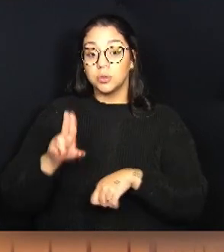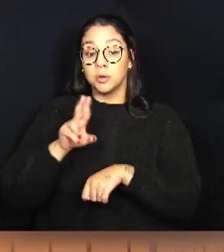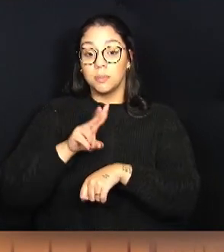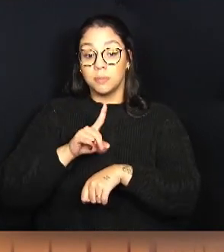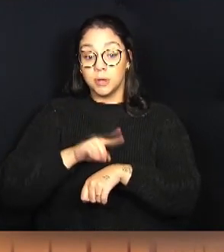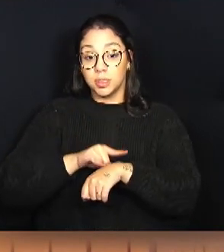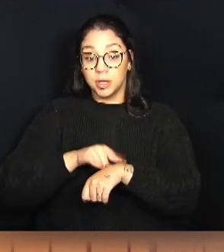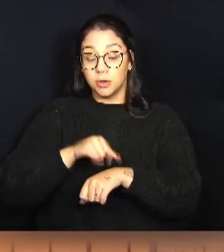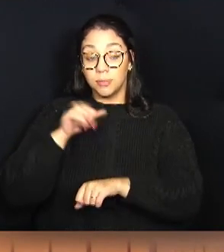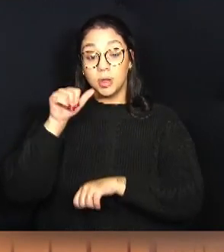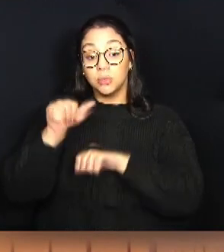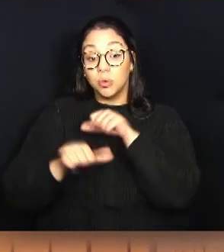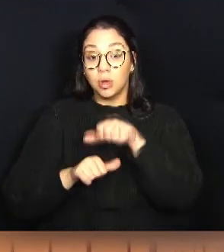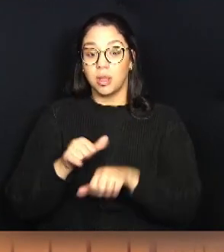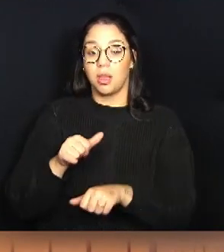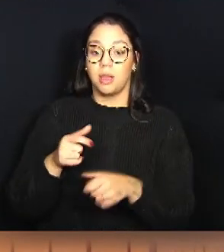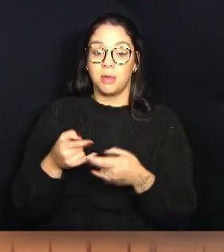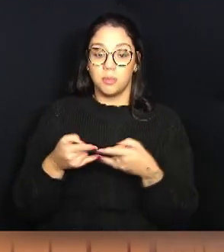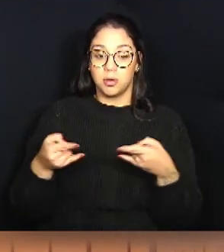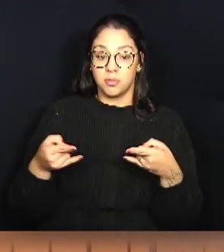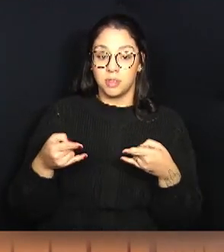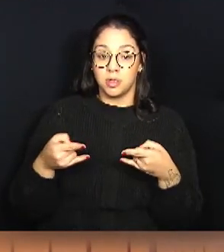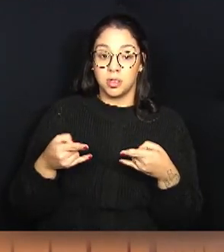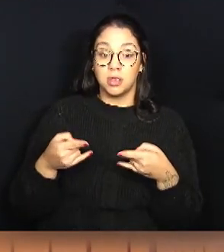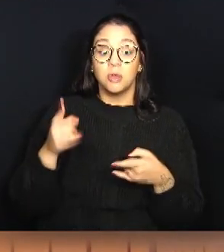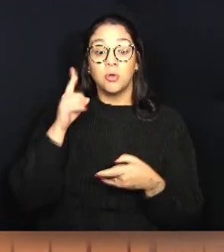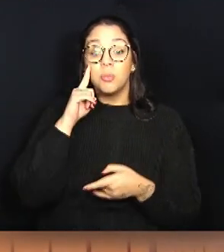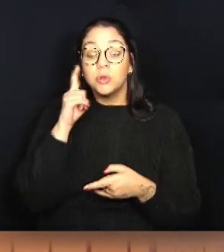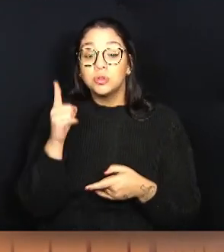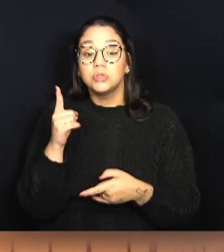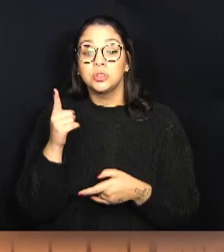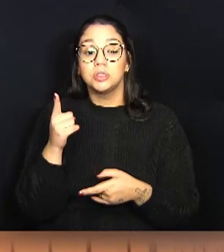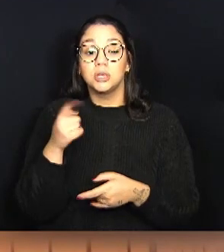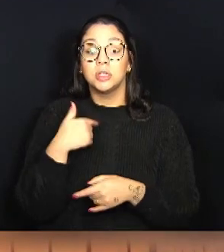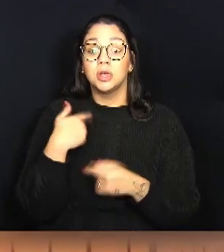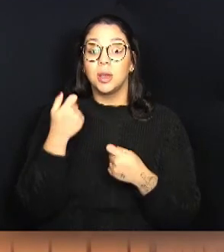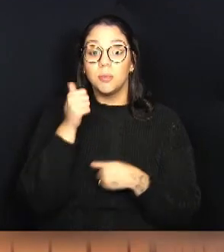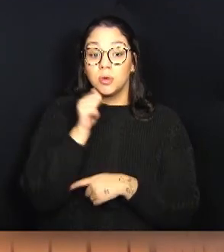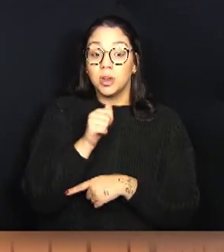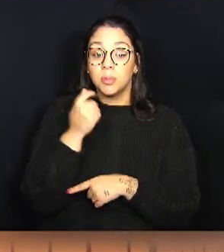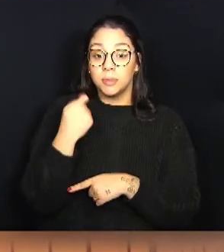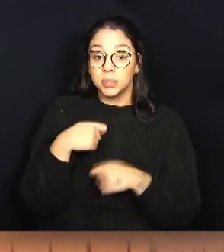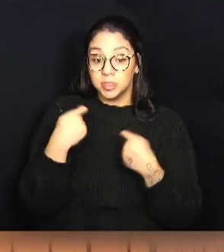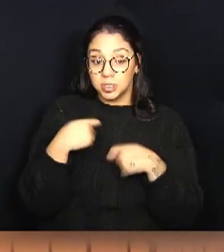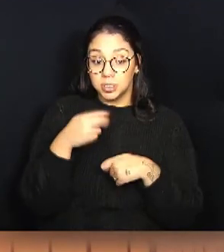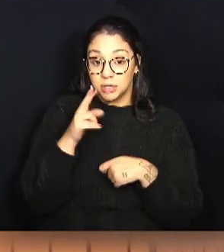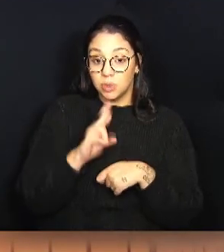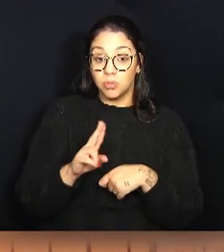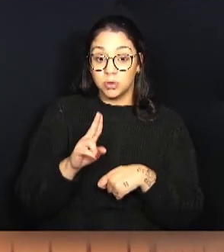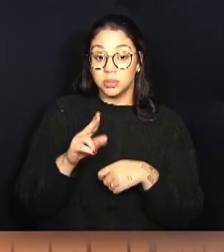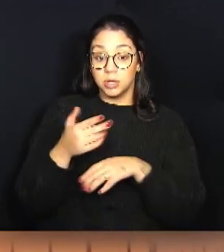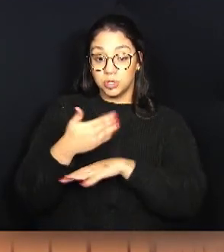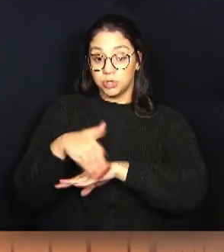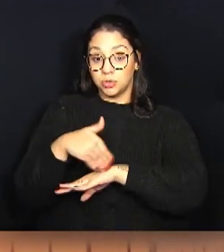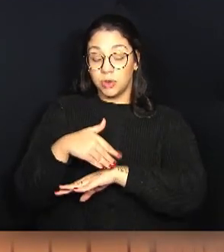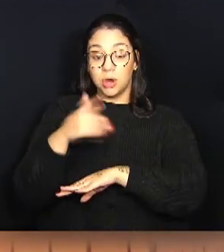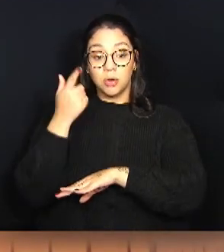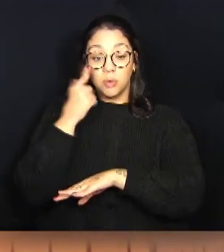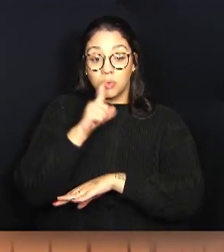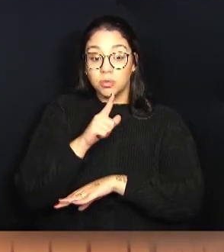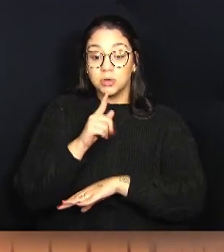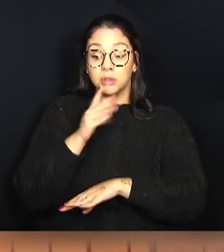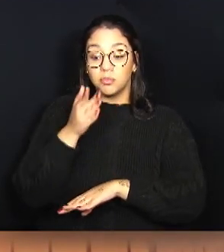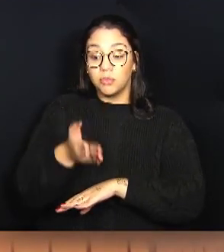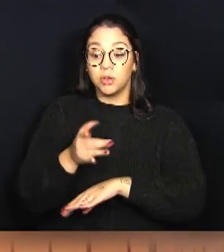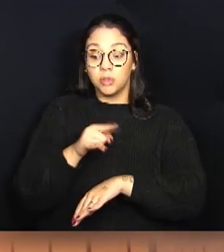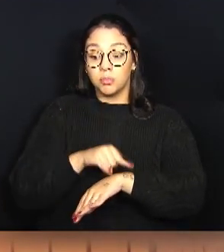do absorvente? E quantas vezes por dia, seja lá o que for, que essa mulher esteja usando em situação de rua, ela vai conseguir usar um banheiro